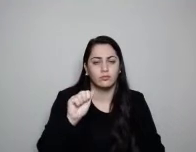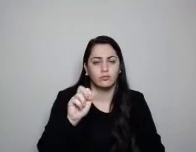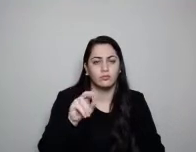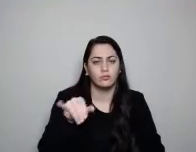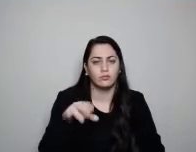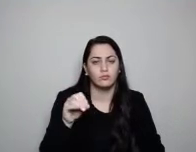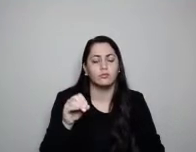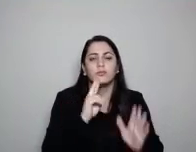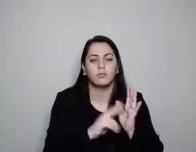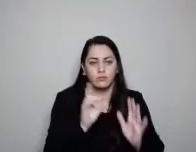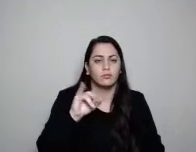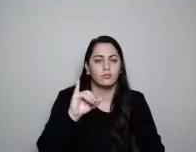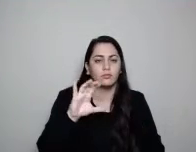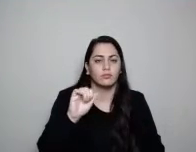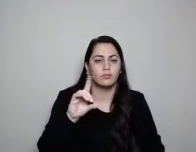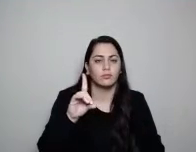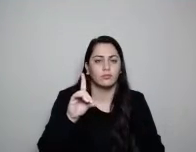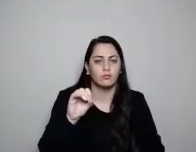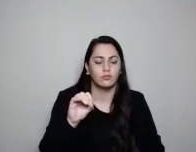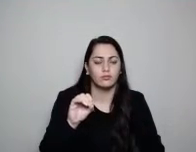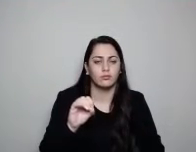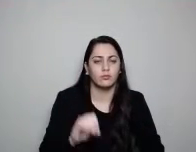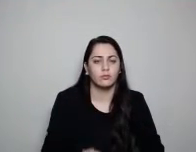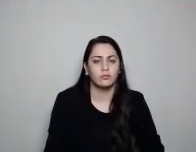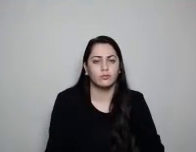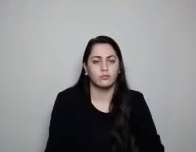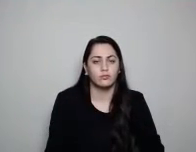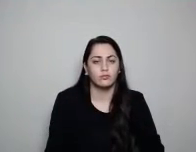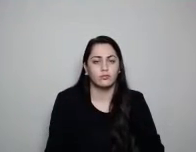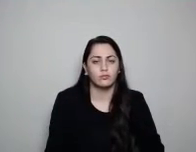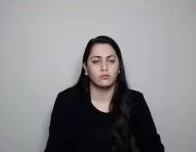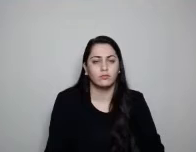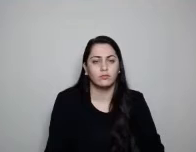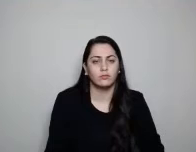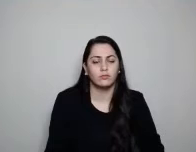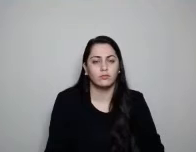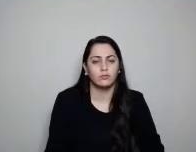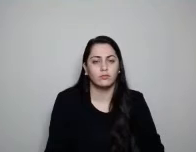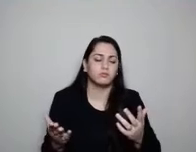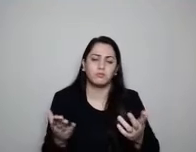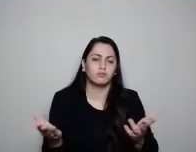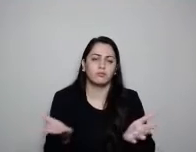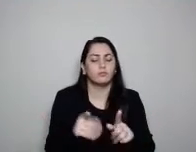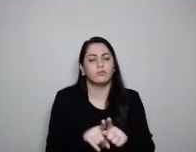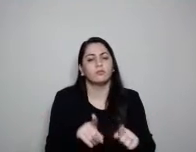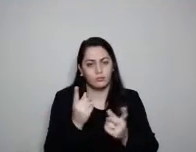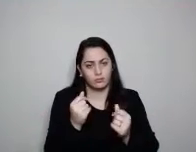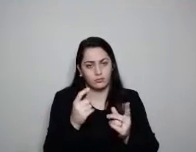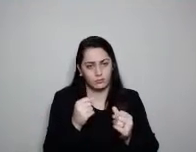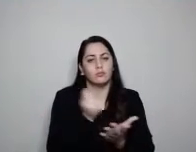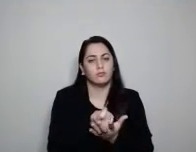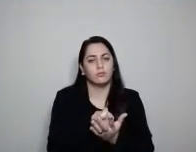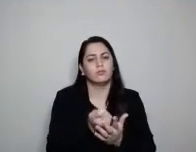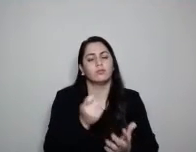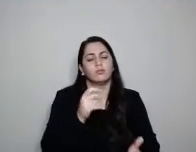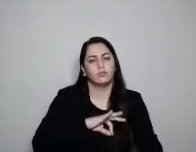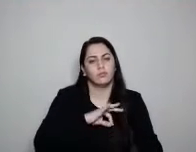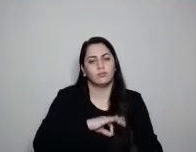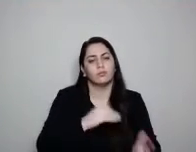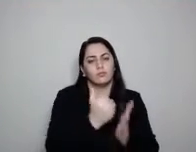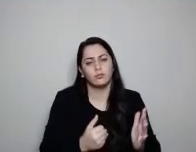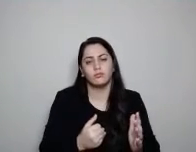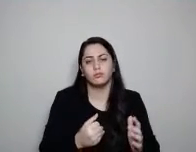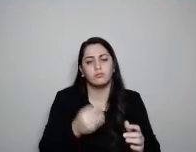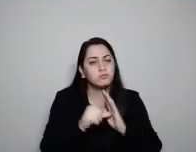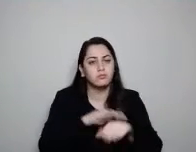e folha de pagamento, também não procurou administrativamente resolver a questão. Nesse caso, foi aplicada a lei da usura, que